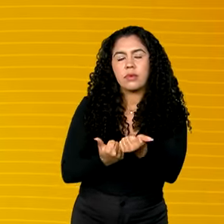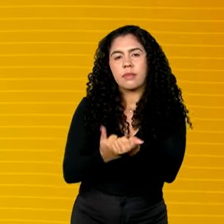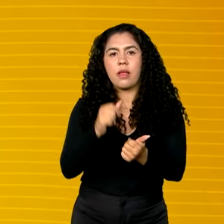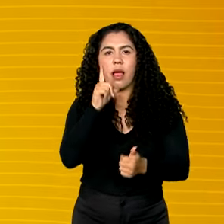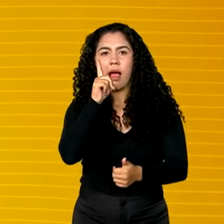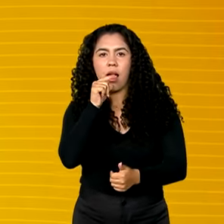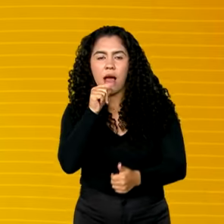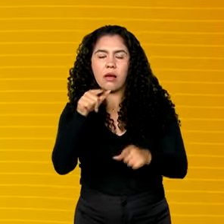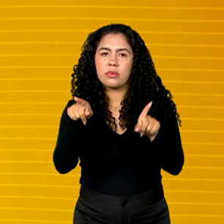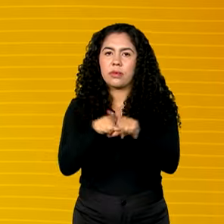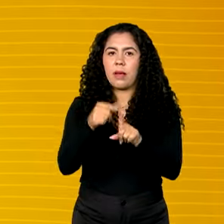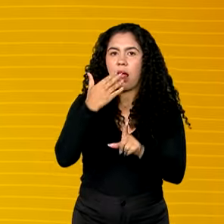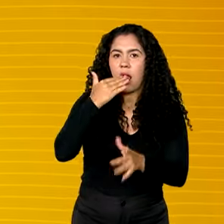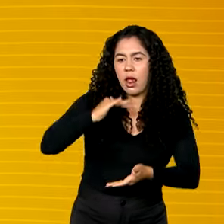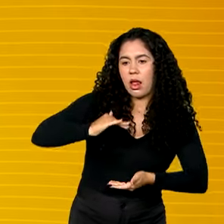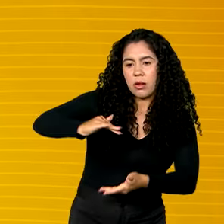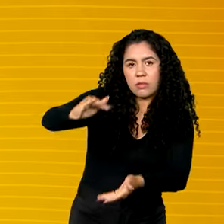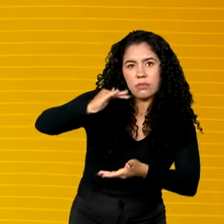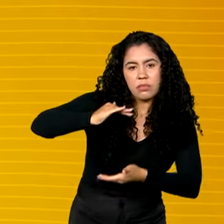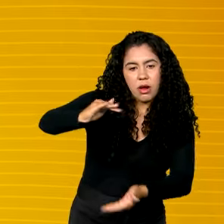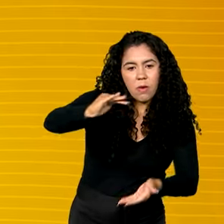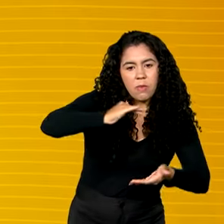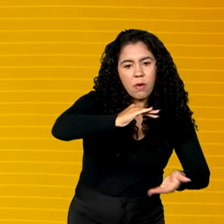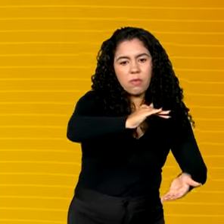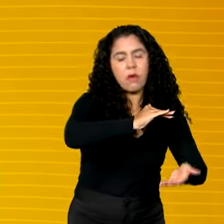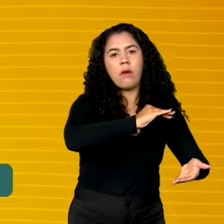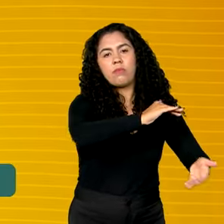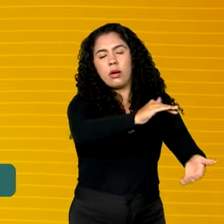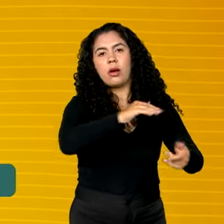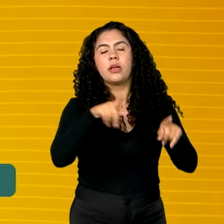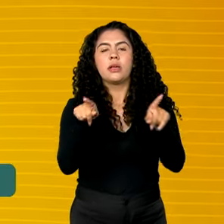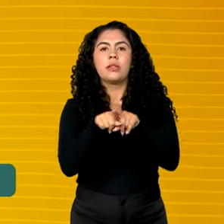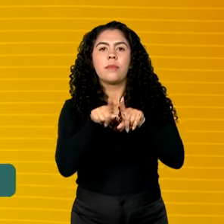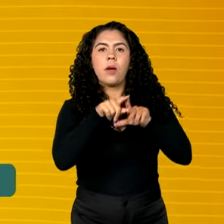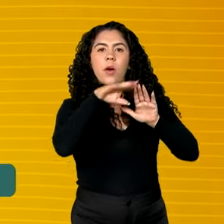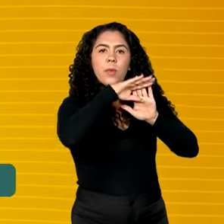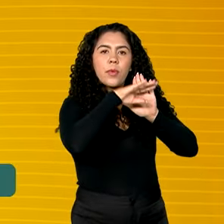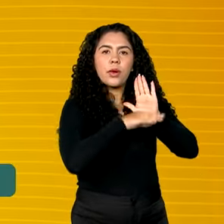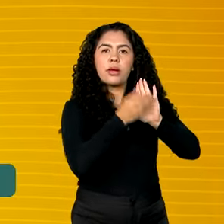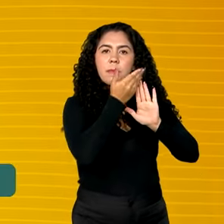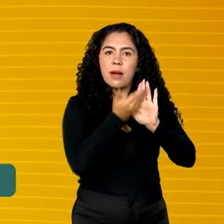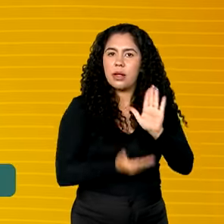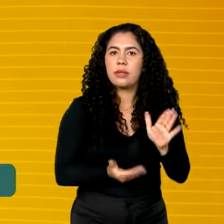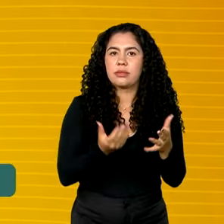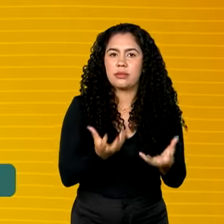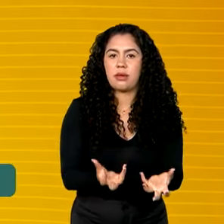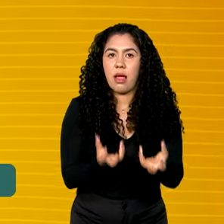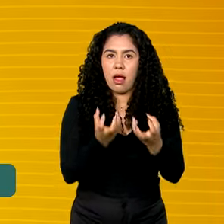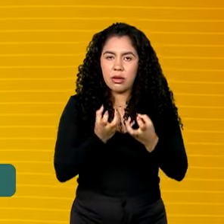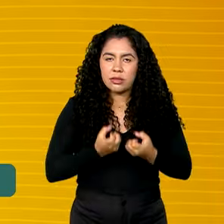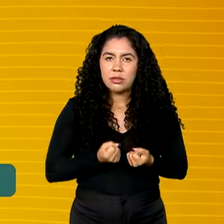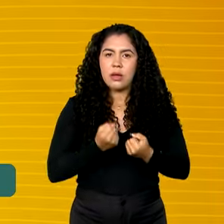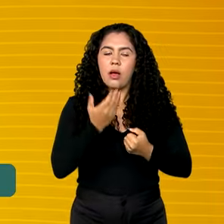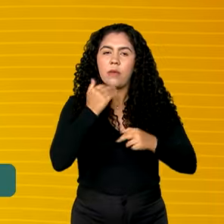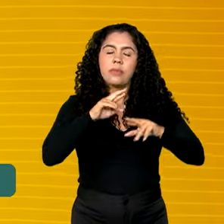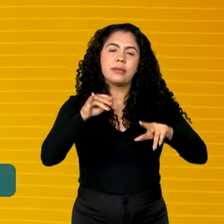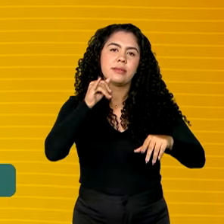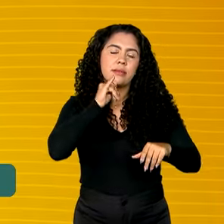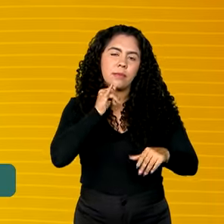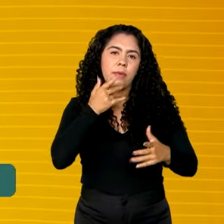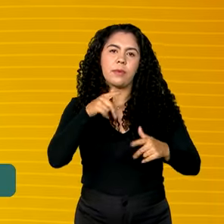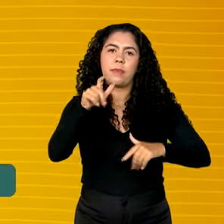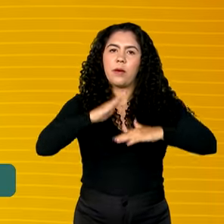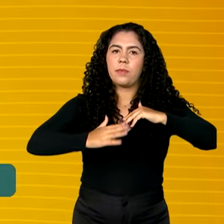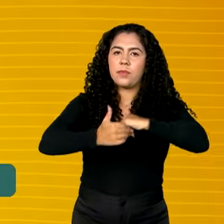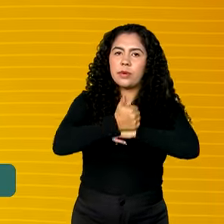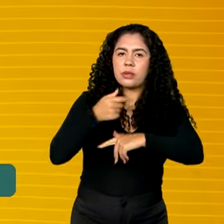lado, alimento, cesta de alimento e o programa de aquisição de alimentos, para chegar a pescadores indígenas,